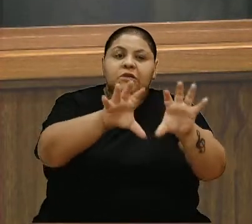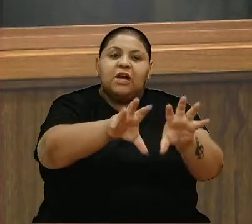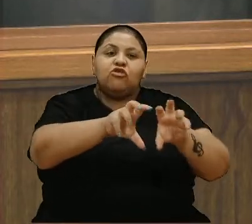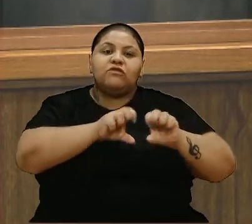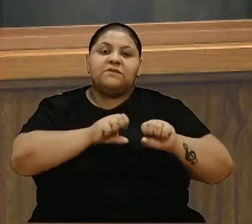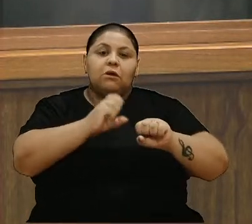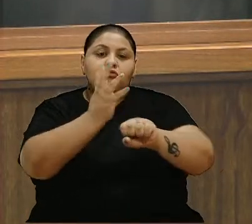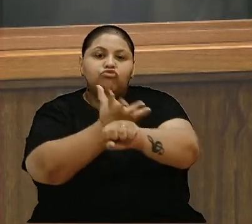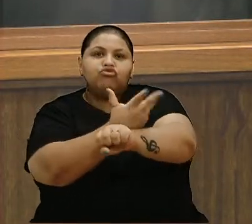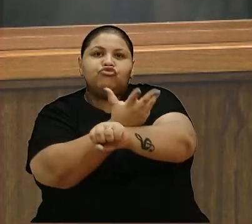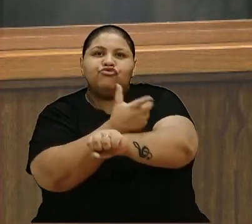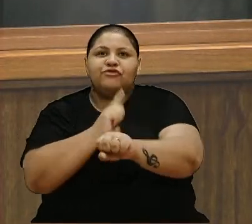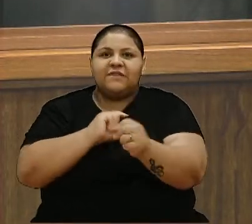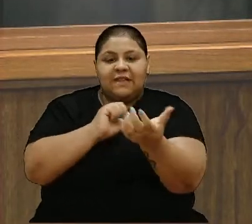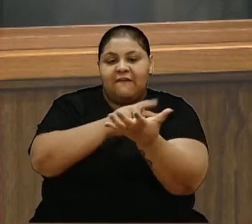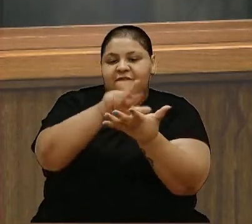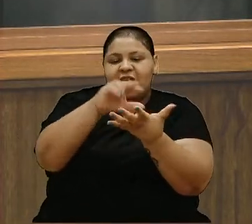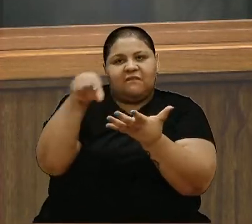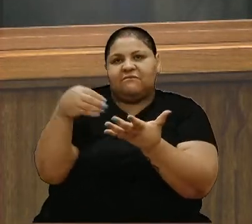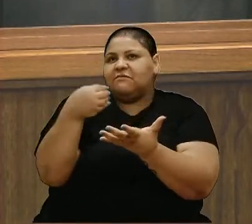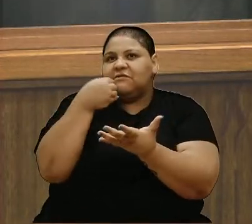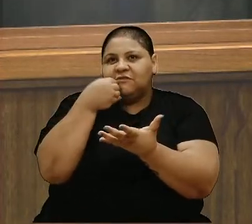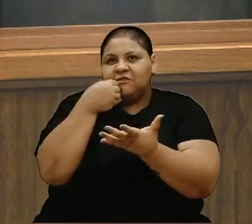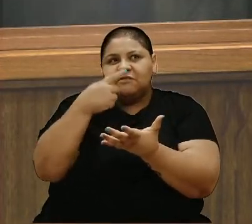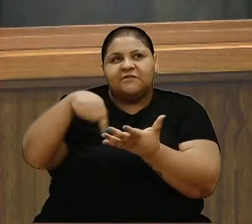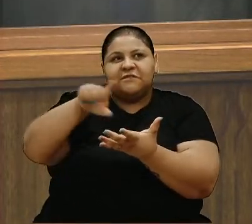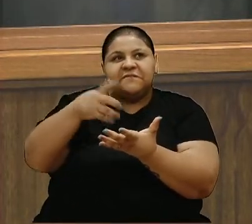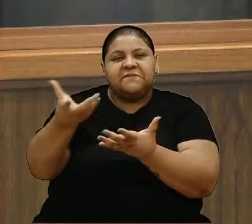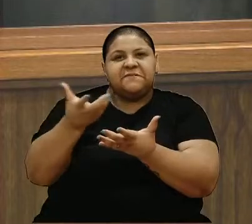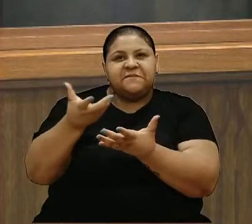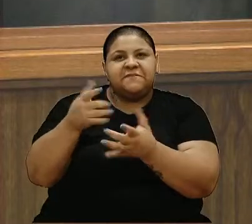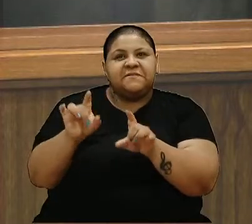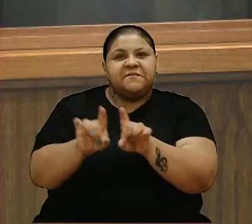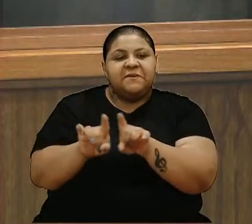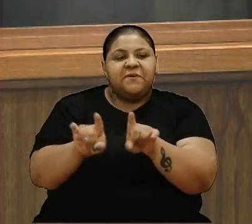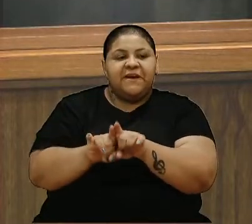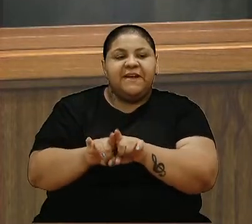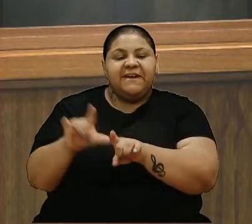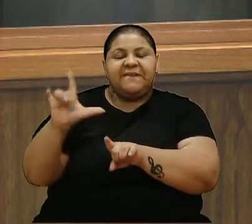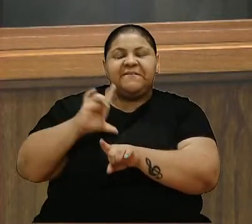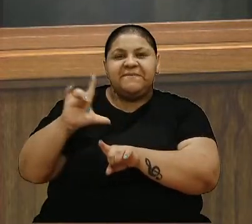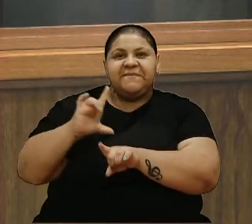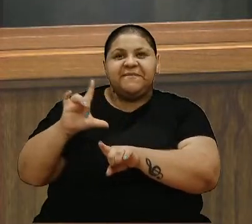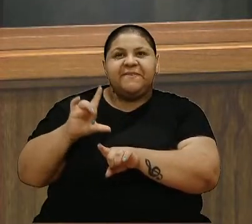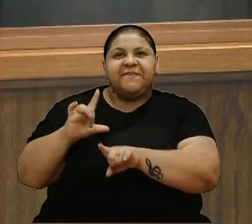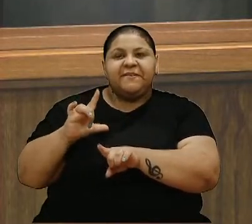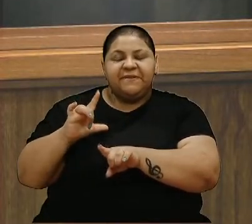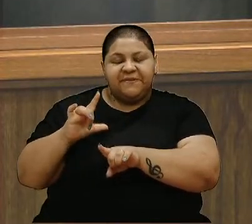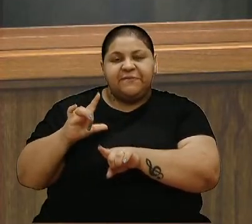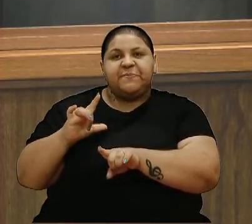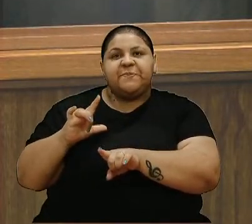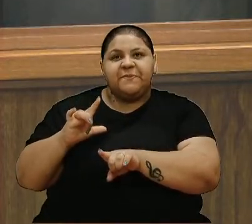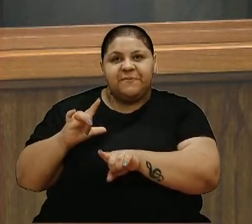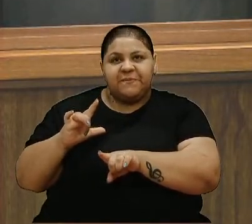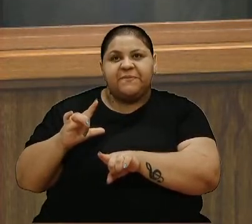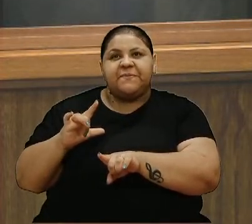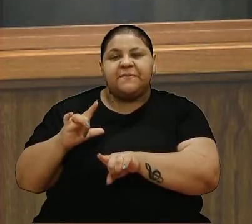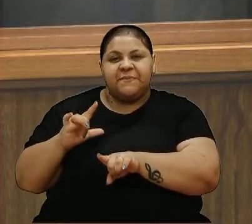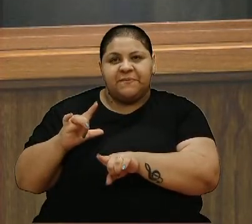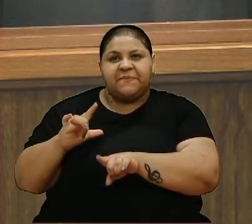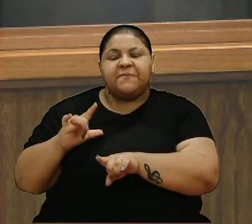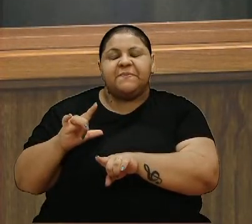Então, existem várias possibilidades, nós queremos ver se a Codeca tem buscado isso, se tem buscado